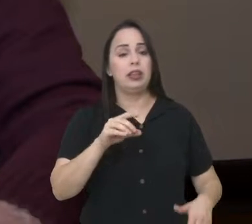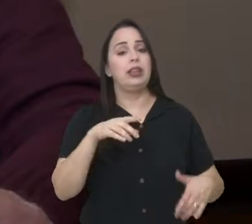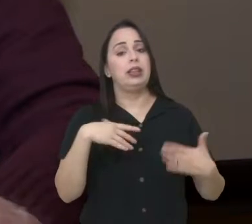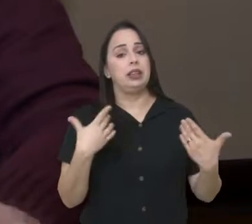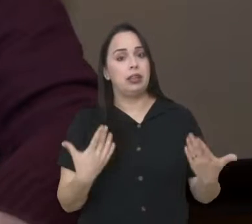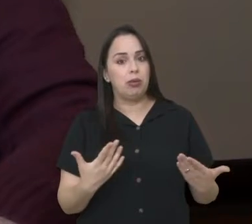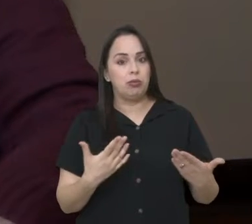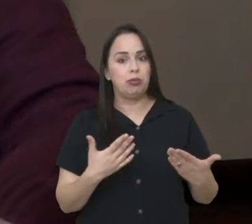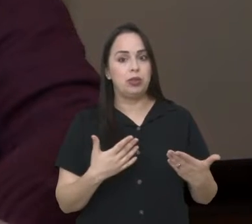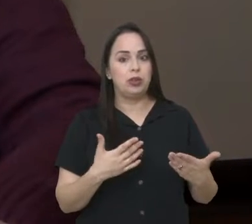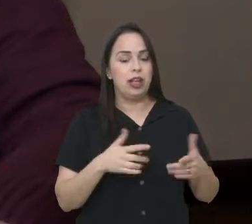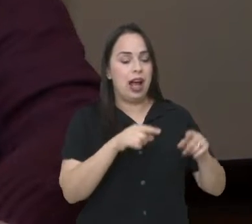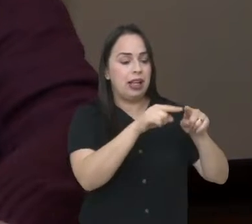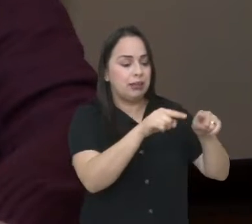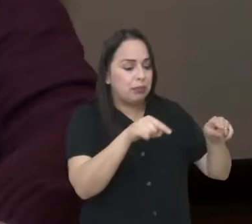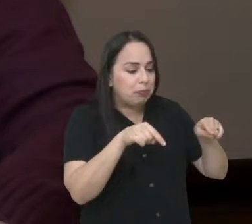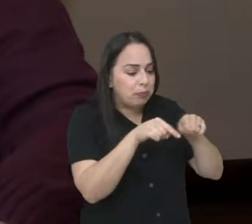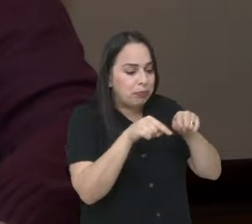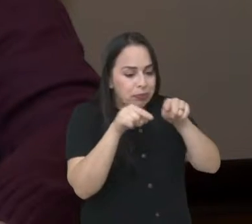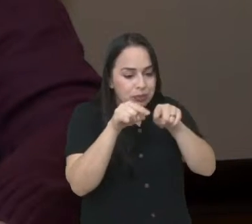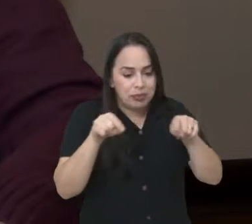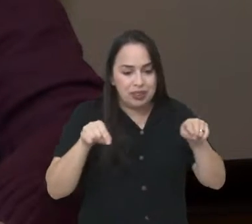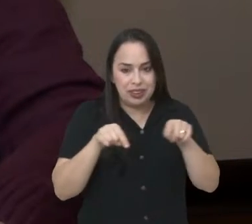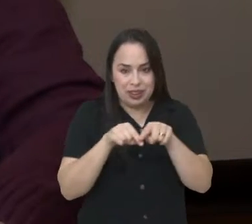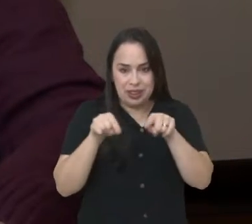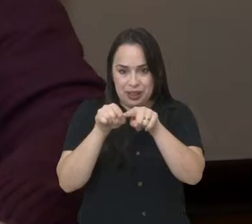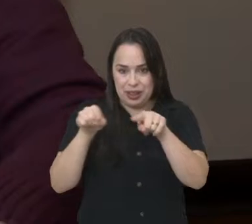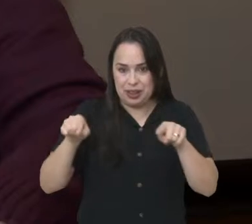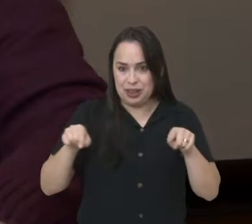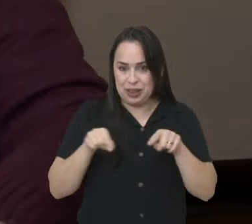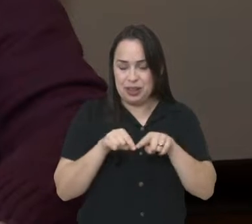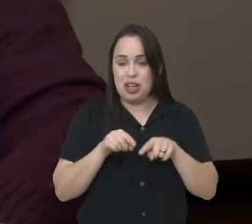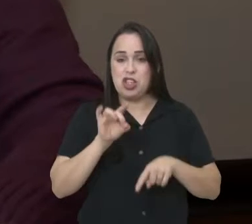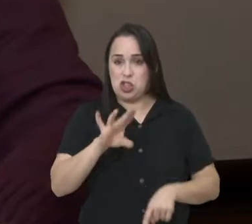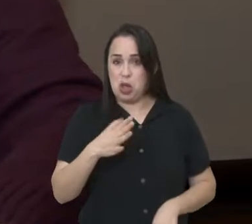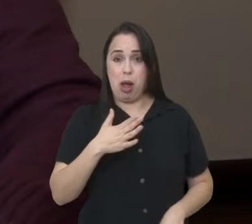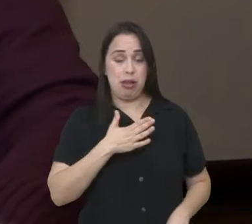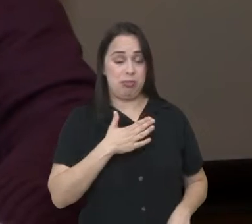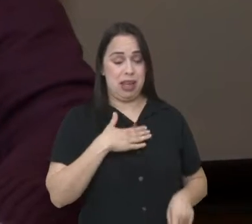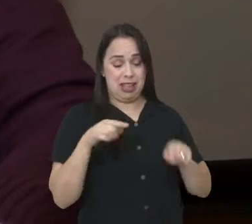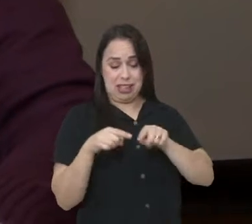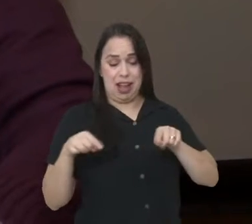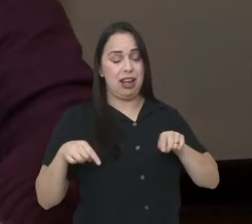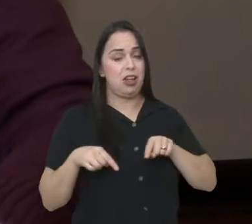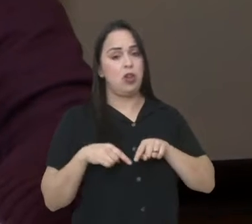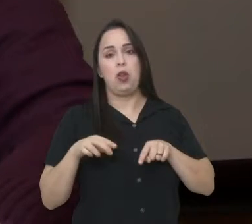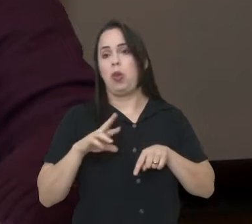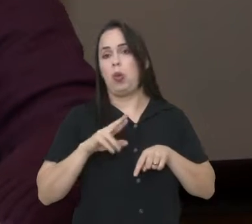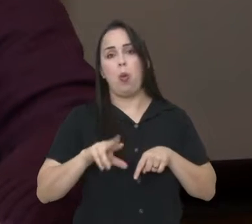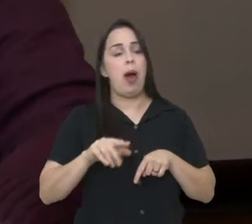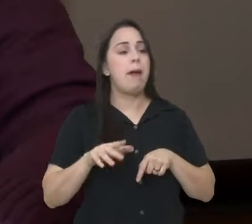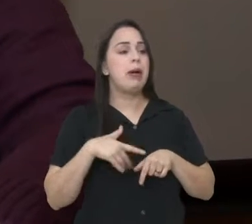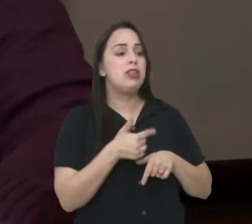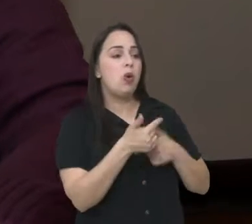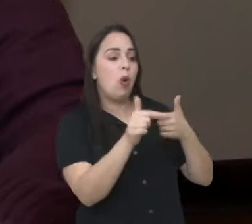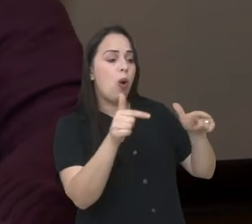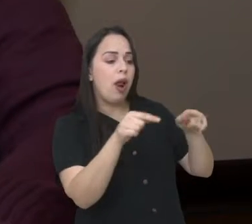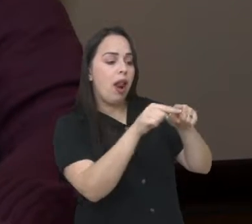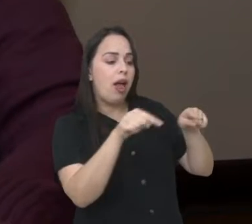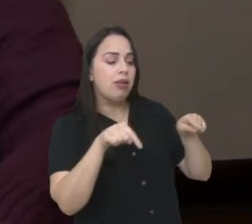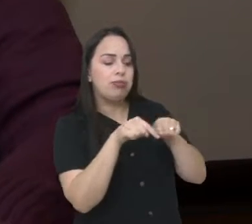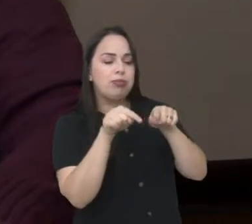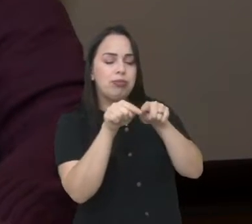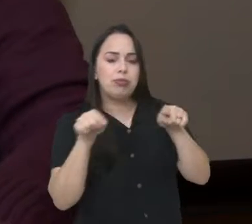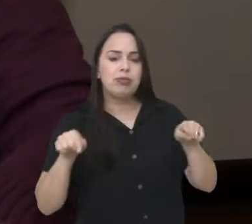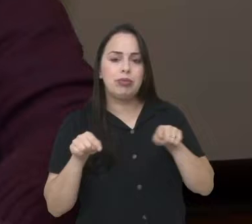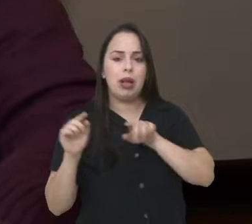juntou todas as salinhas que tinha, que não é daí, não foi só nossa, né? Começou a aparecer outras. E foi